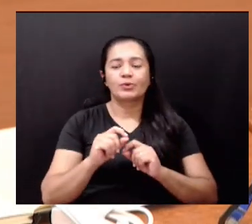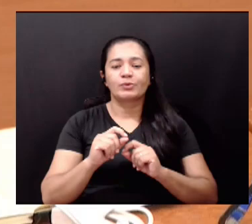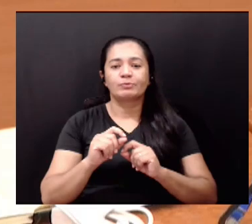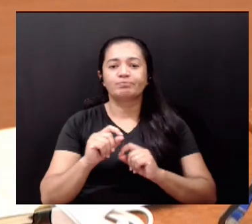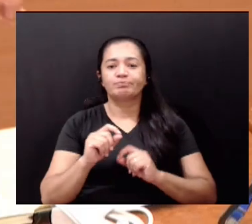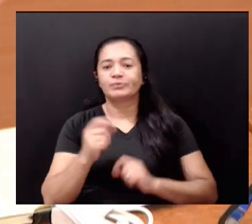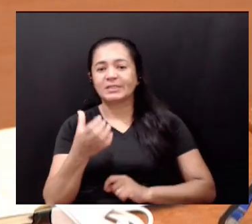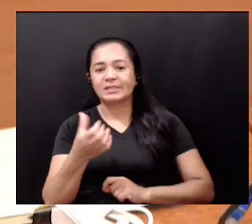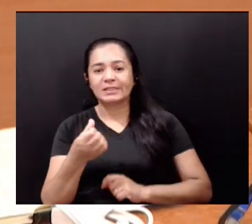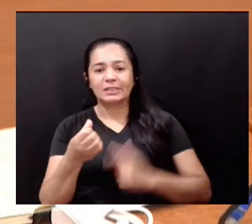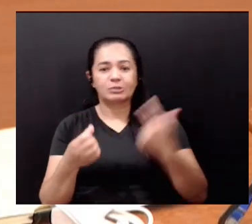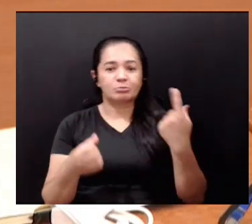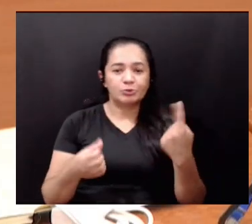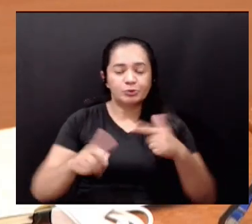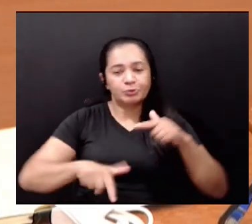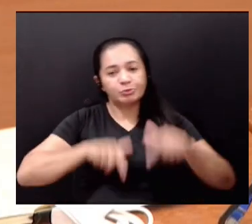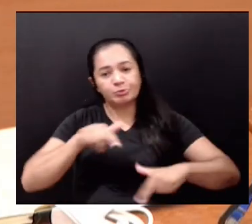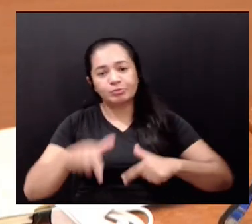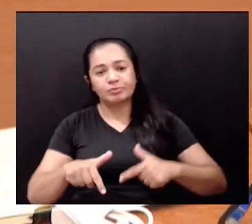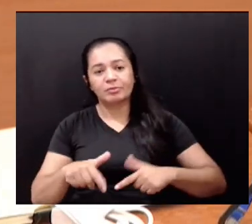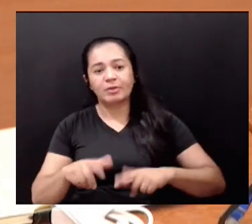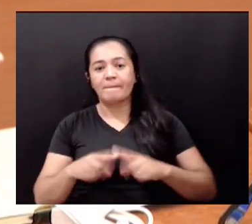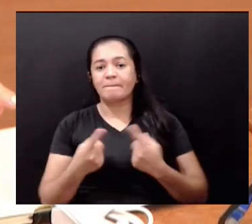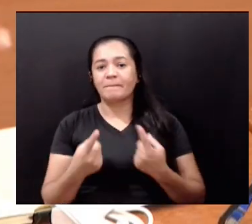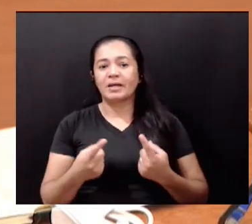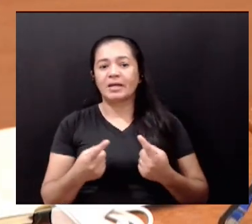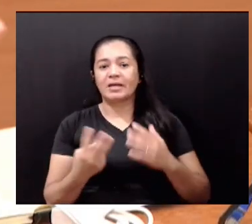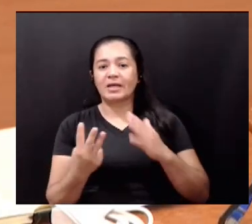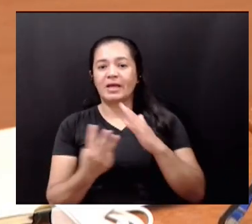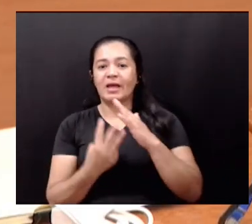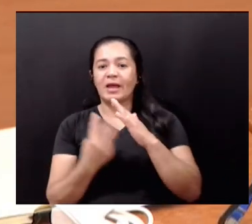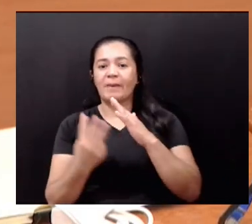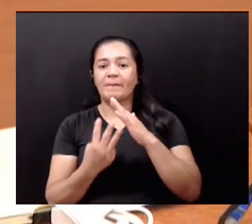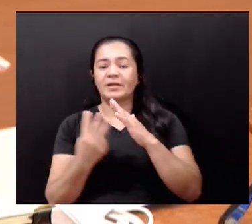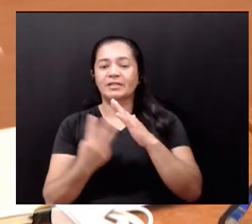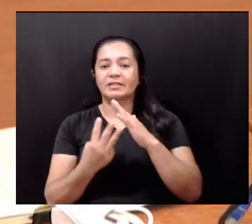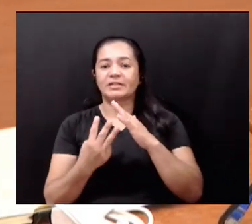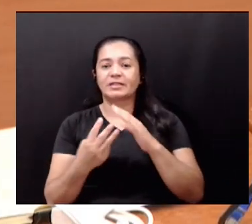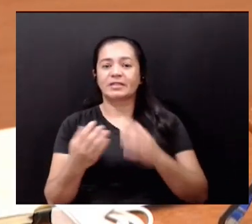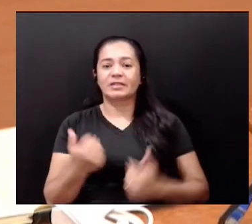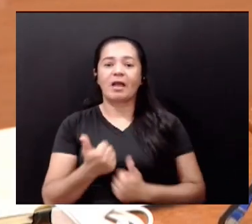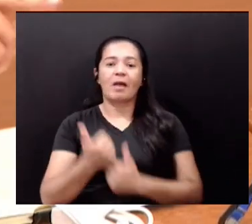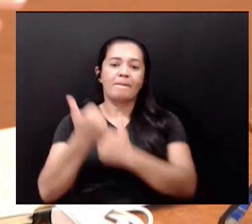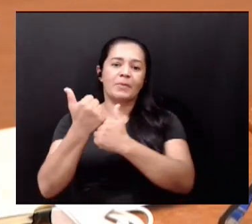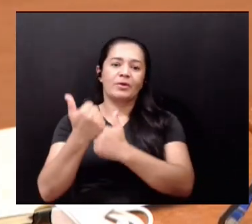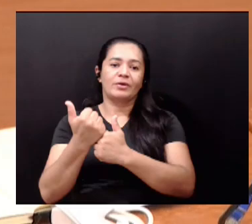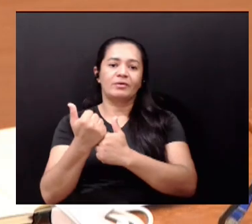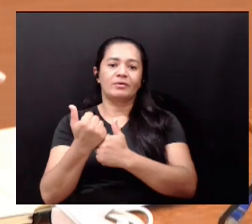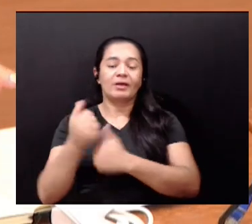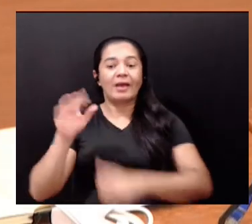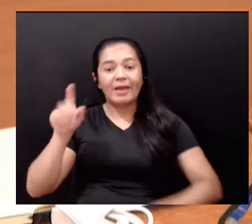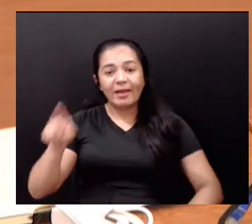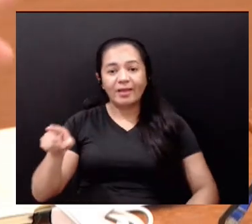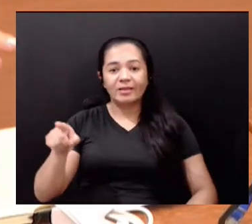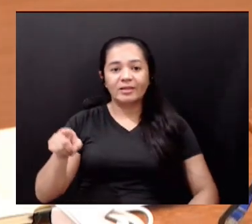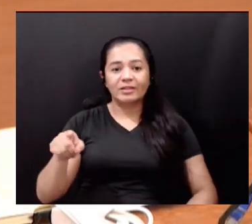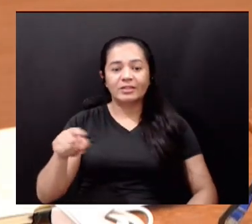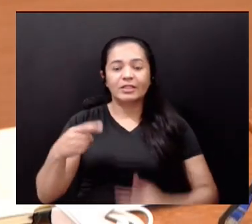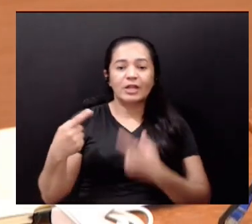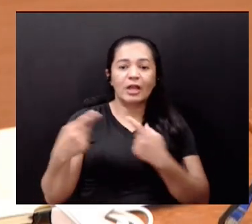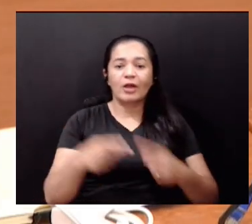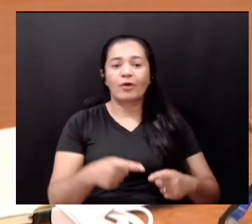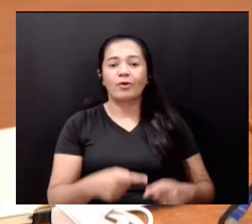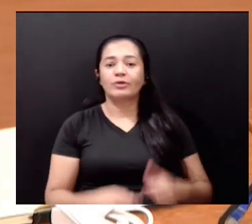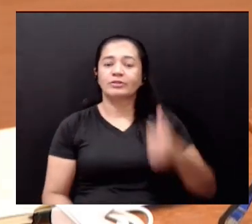que apoia o avanço das terceirizações e das privatizações, é a mesma extrema-direita que combate o feminismo, que combate